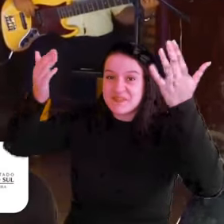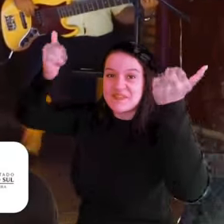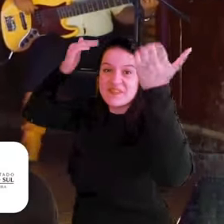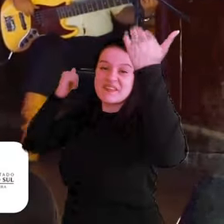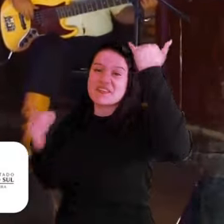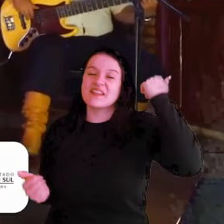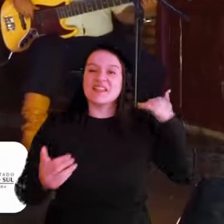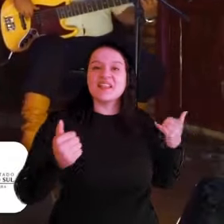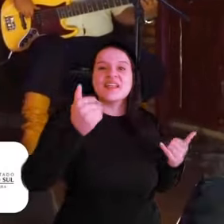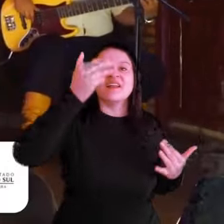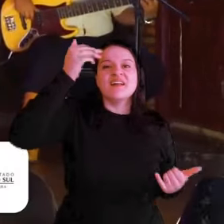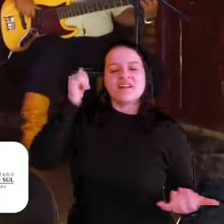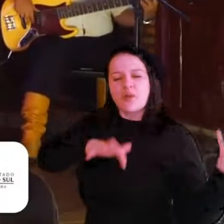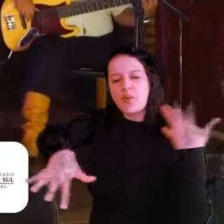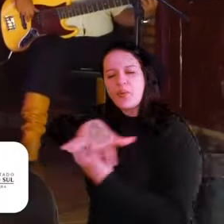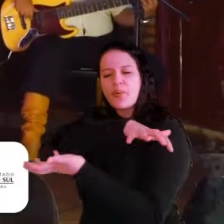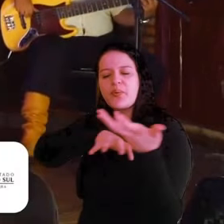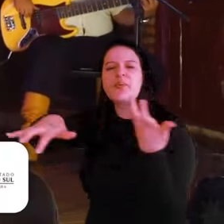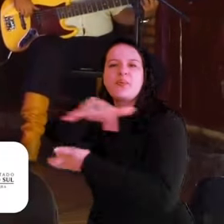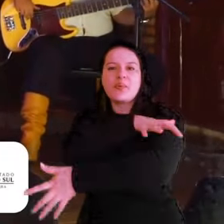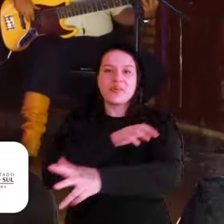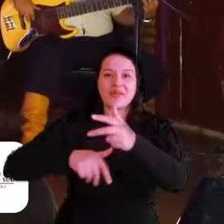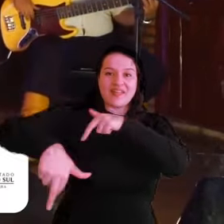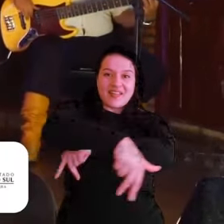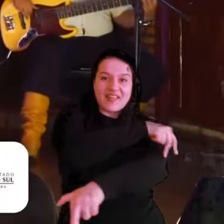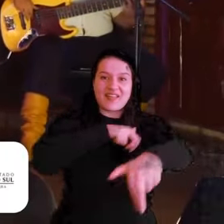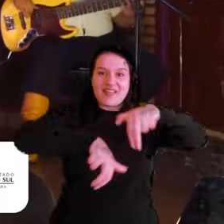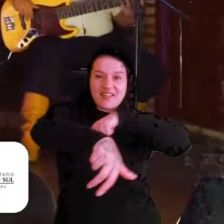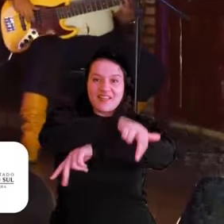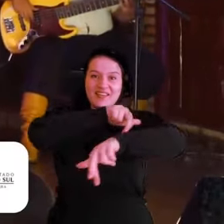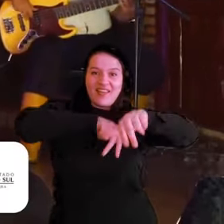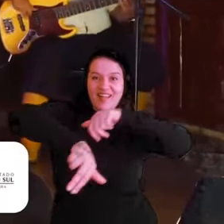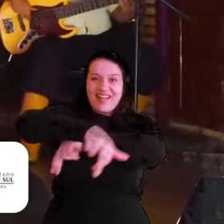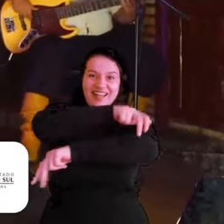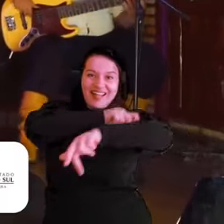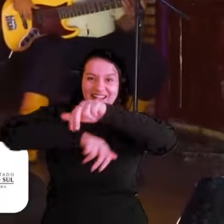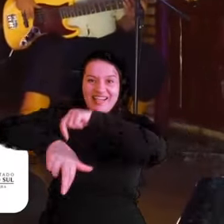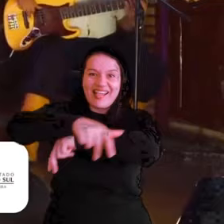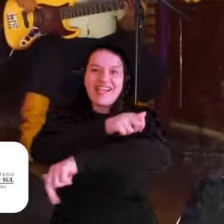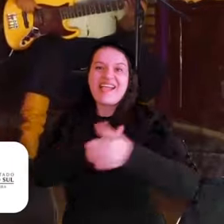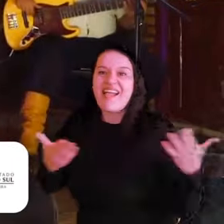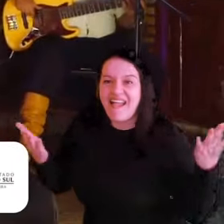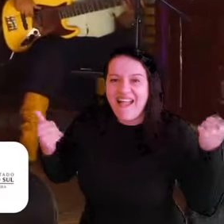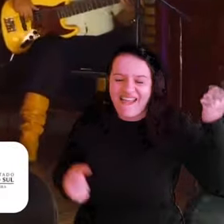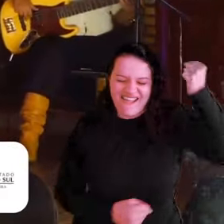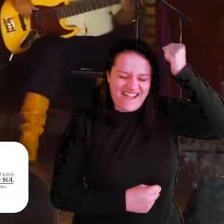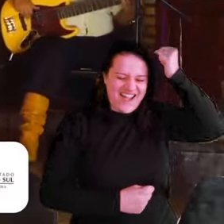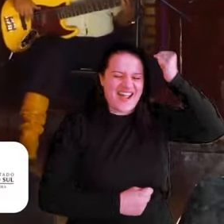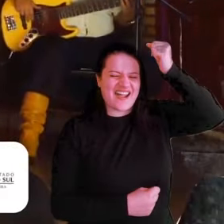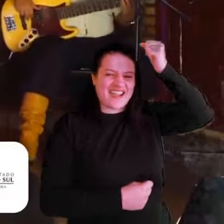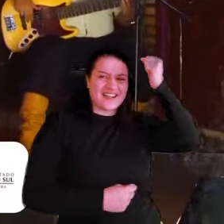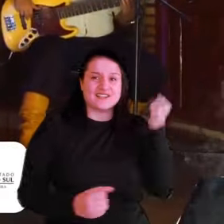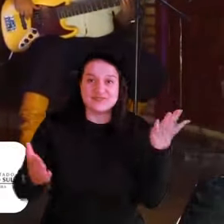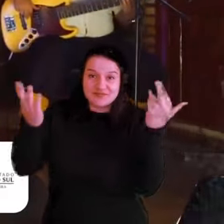bailanta é bem campeira, é ter o bueno e o surungo tá formado. Eu me desmancho no balanço de maneira, ou vou num tranco de um